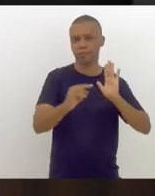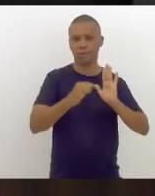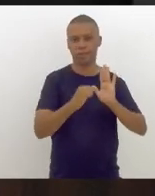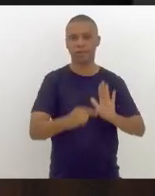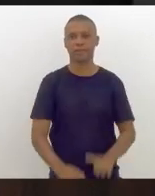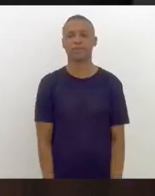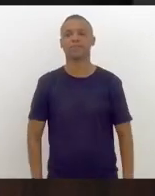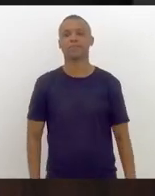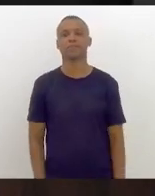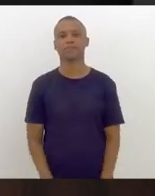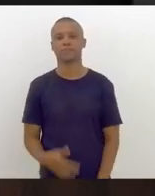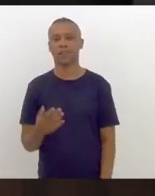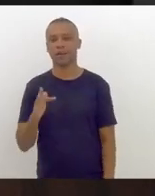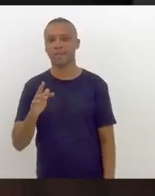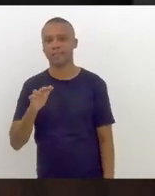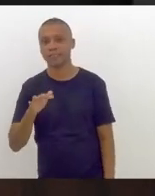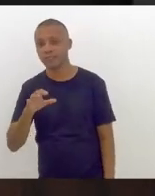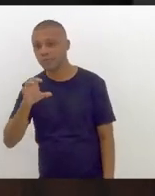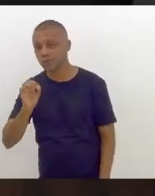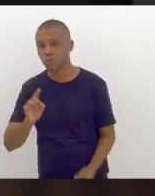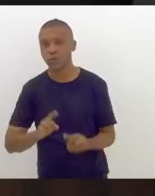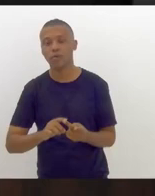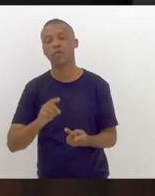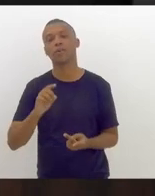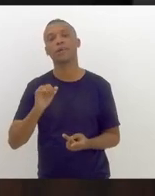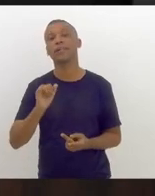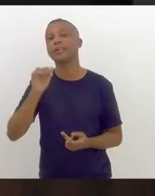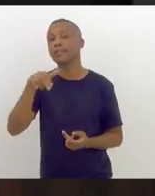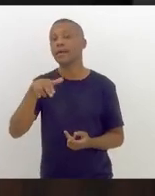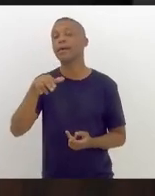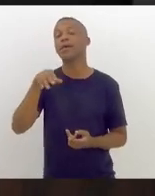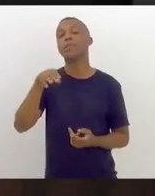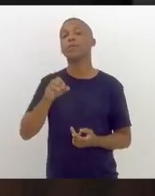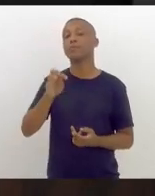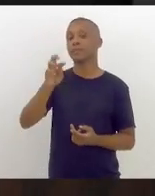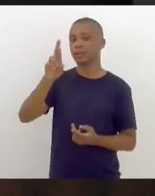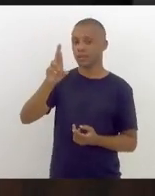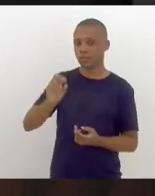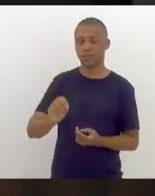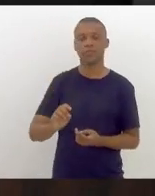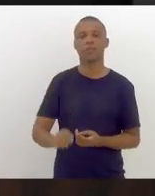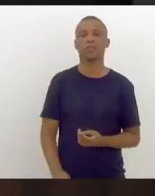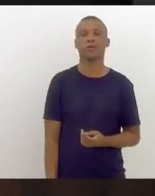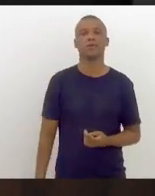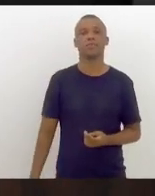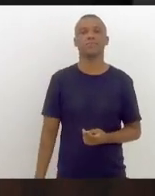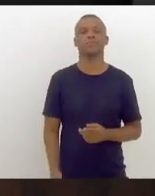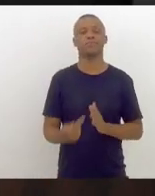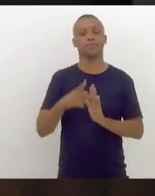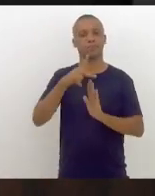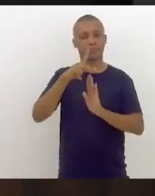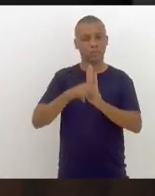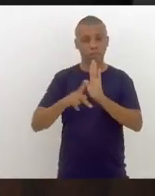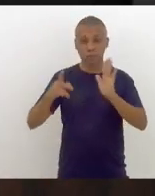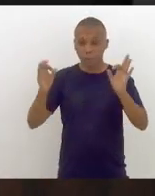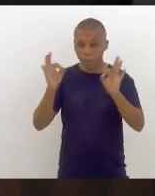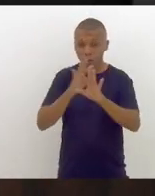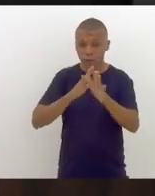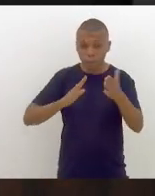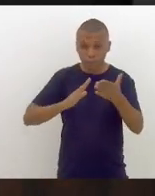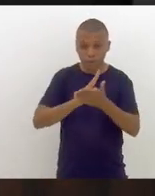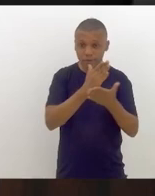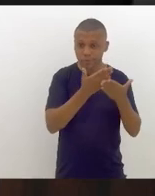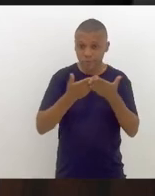Francisco Victor Severino Virgílio Ian Monteiro Parabéns projeto aprovado vai autógrafo